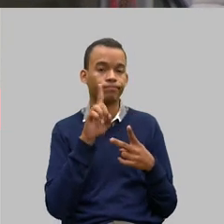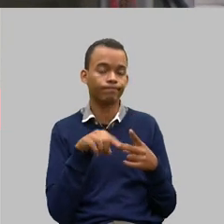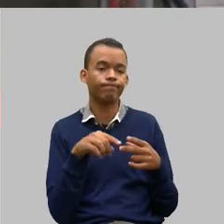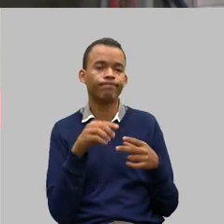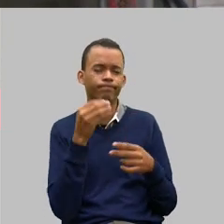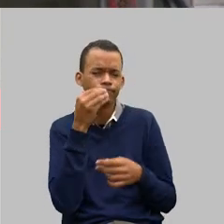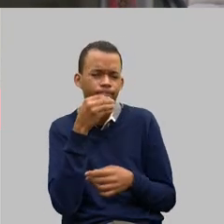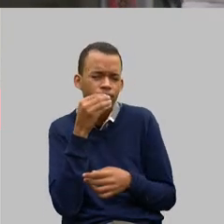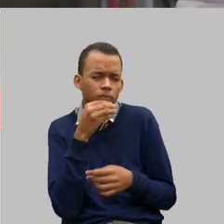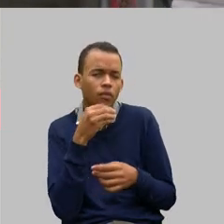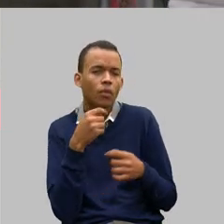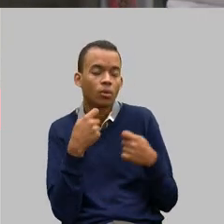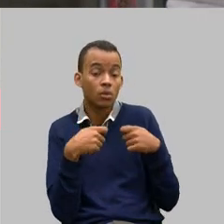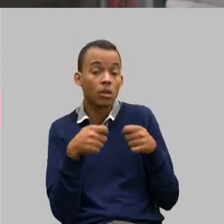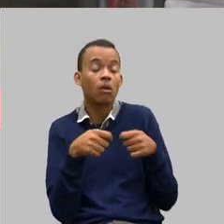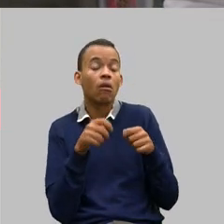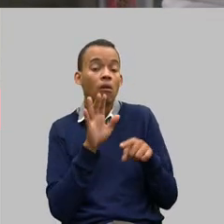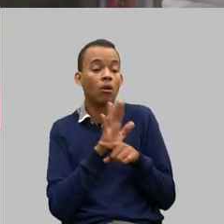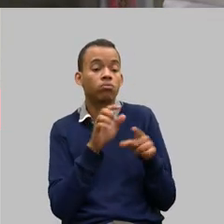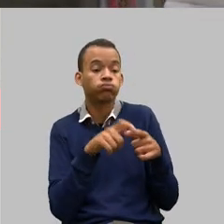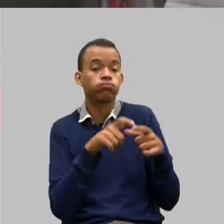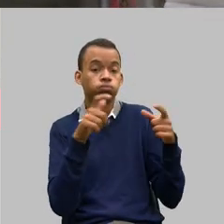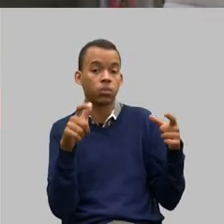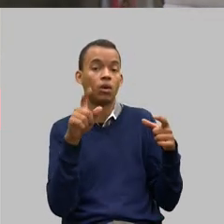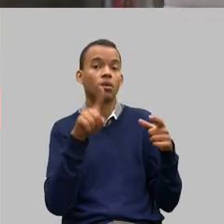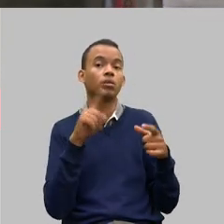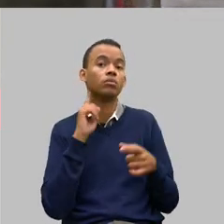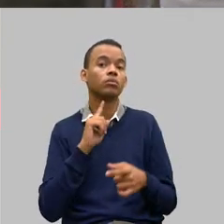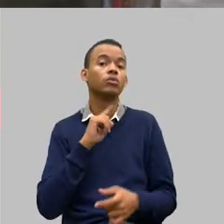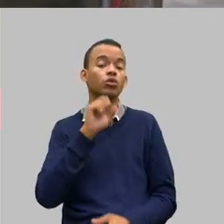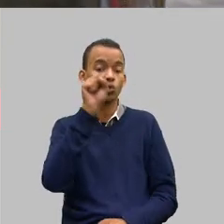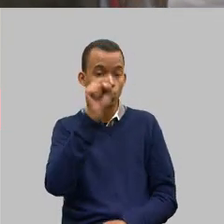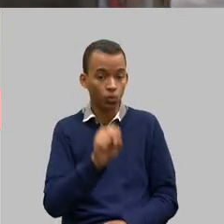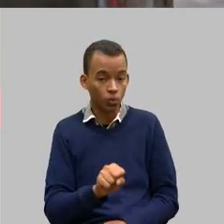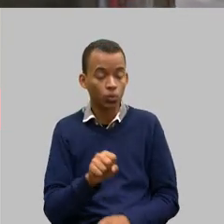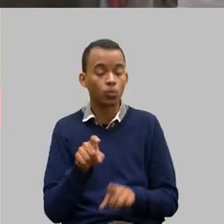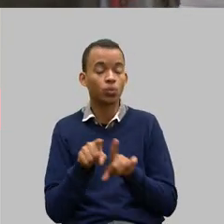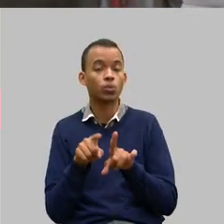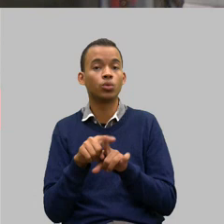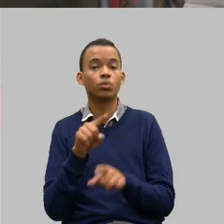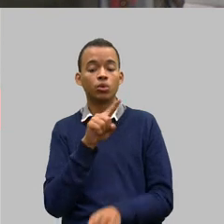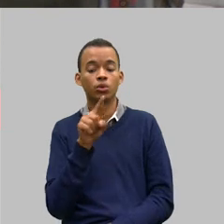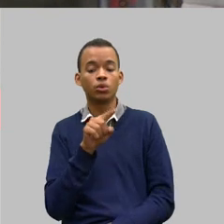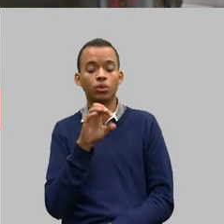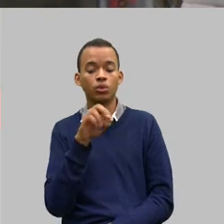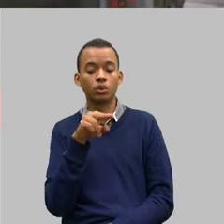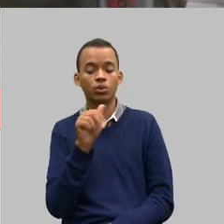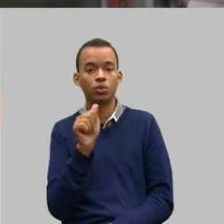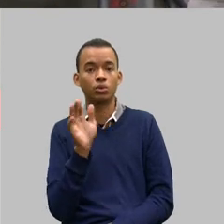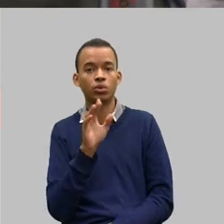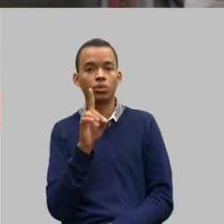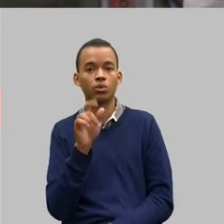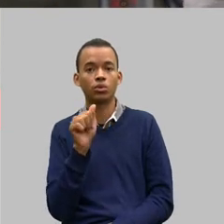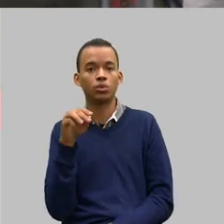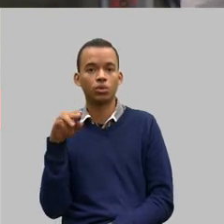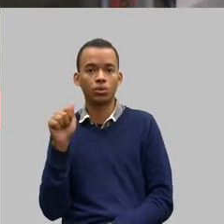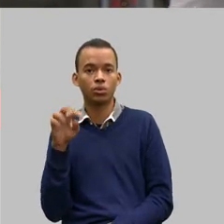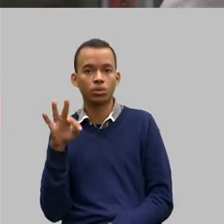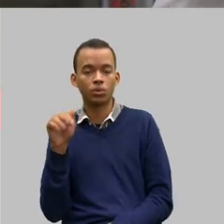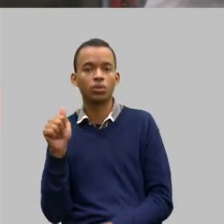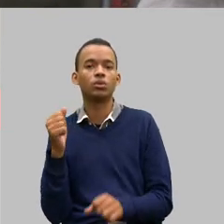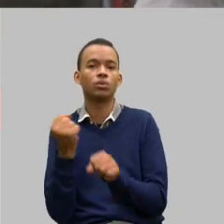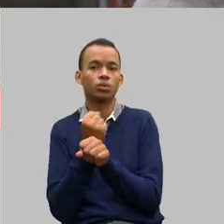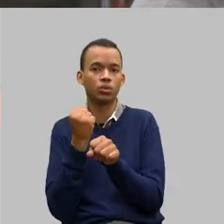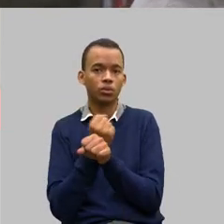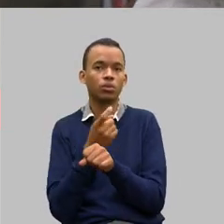ampliar os investimentos que a região do Sul de Minas e a região da Zona da Mata eu vou eh depois passar obra a obra aqui do que que a gente